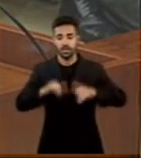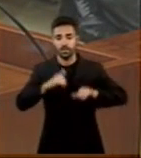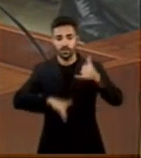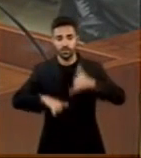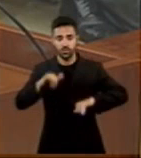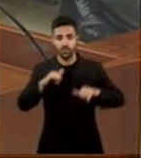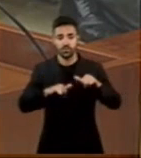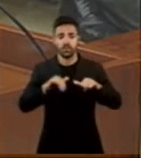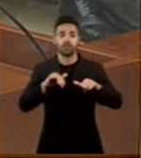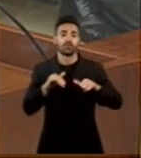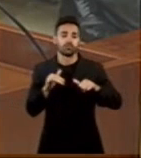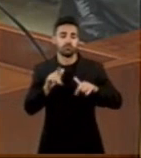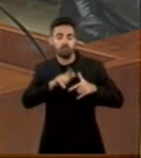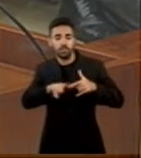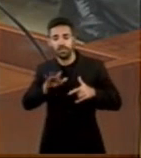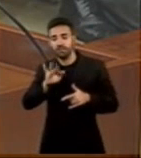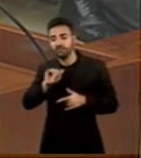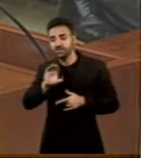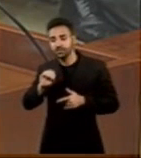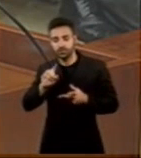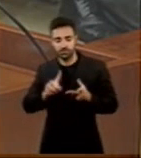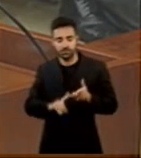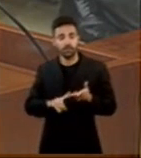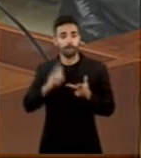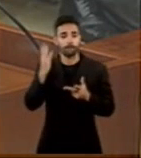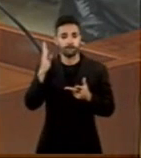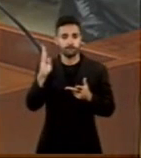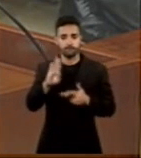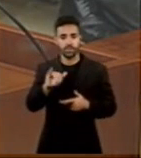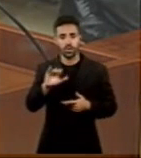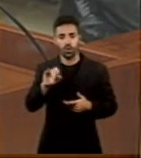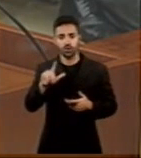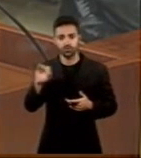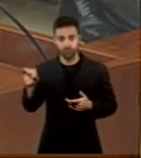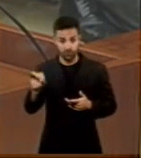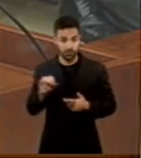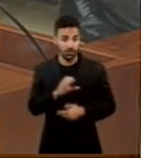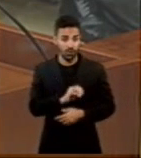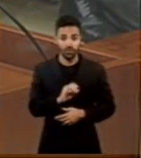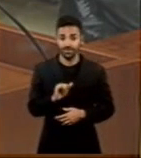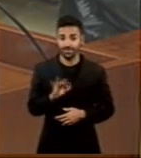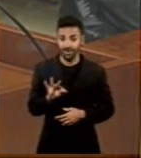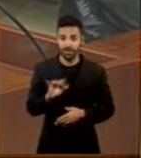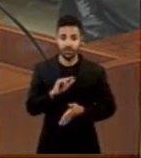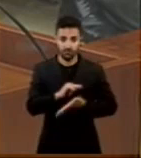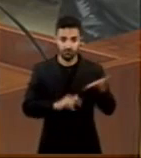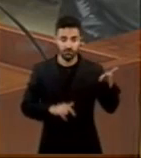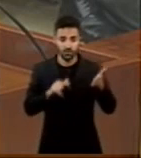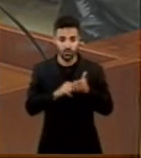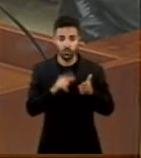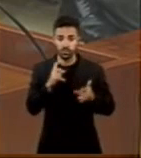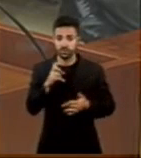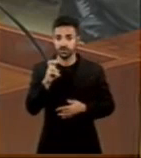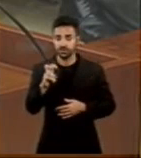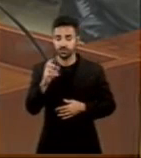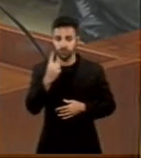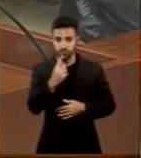biológicos. Tanto que a OIT, através da Convenção 152, baixou as